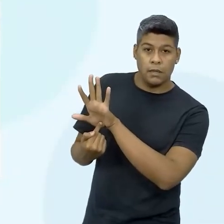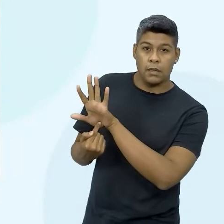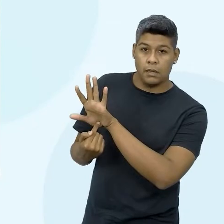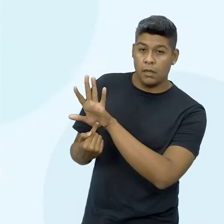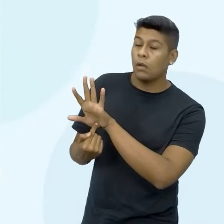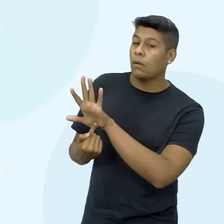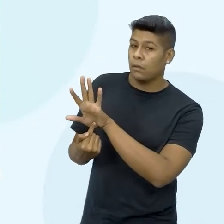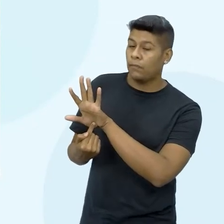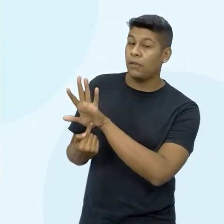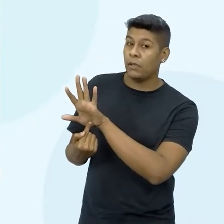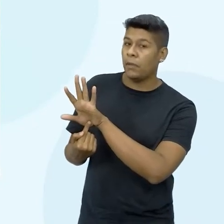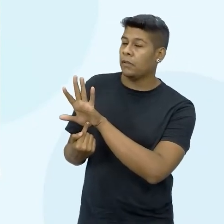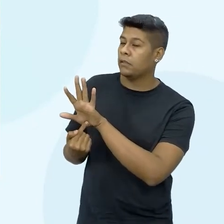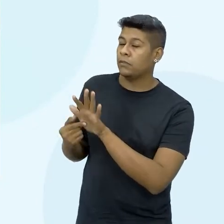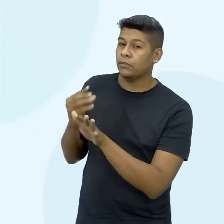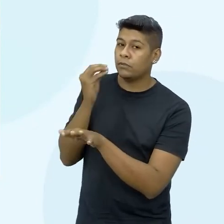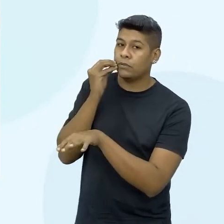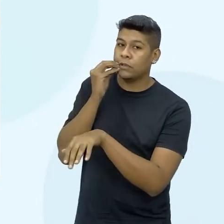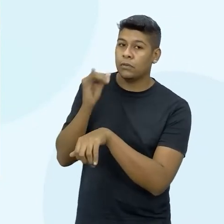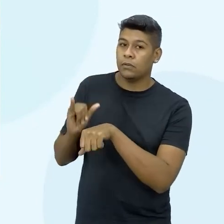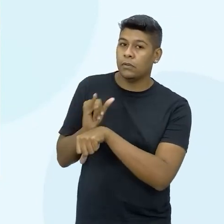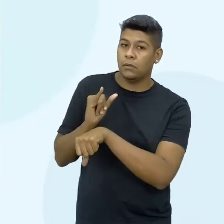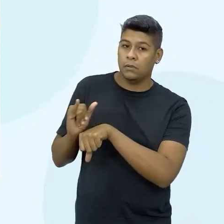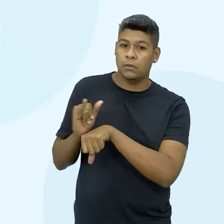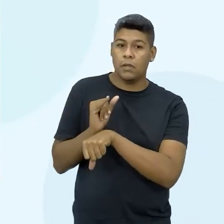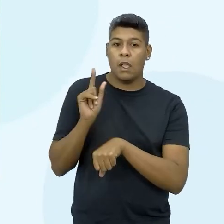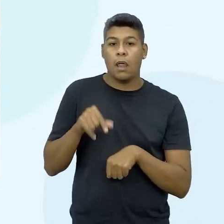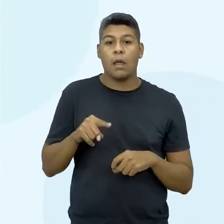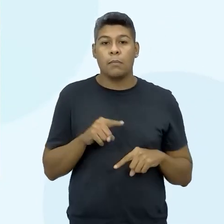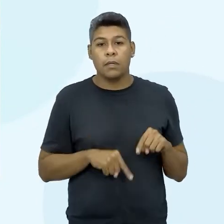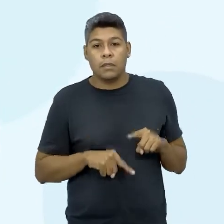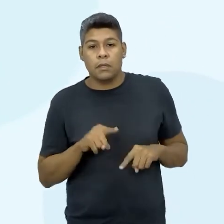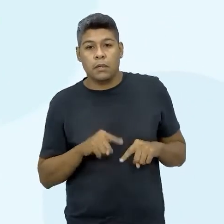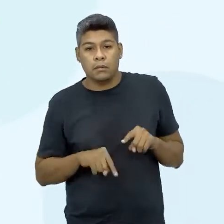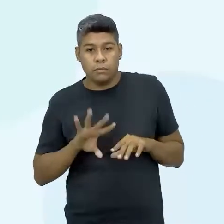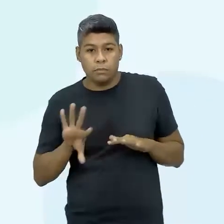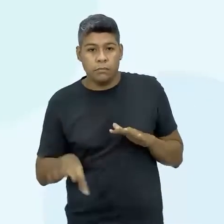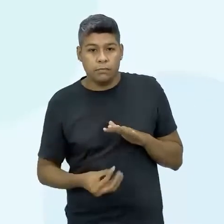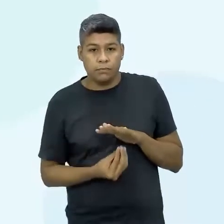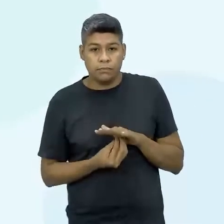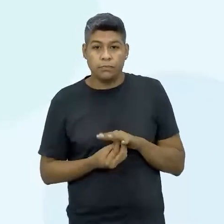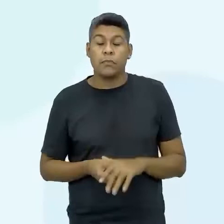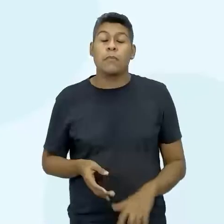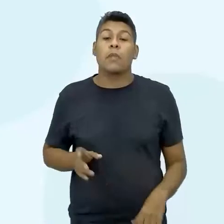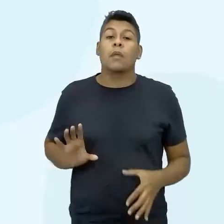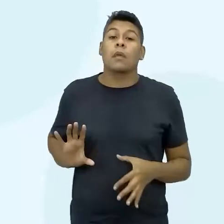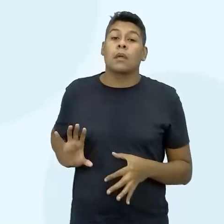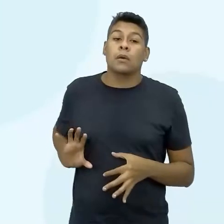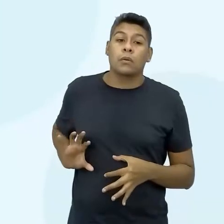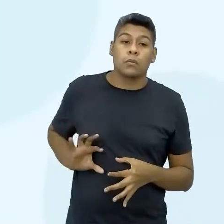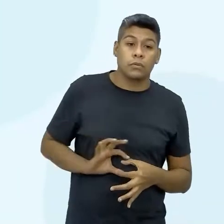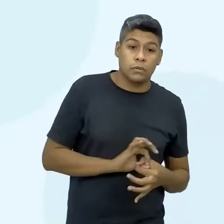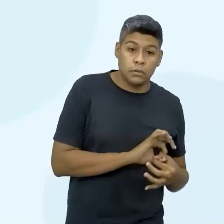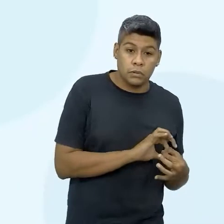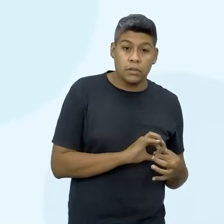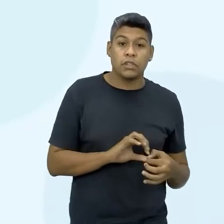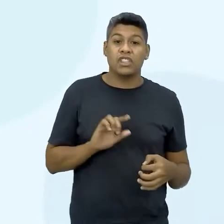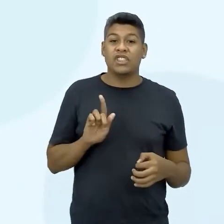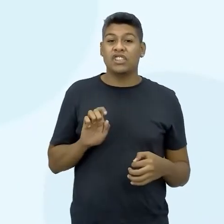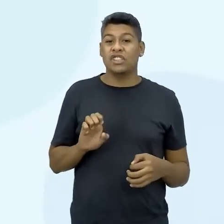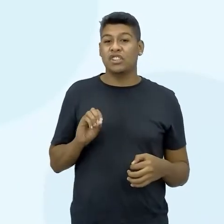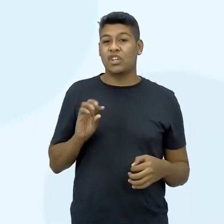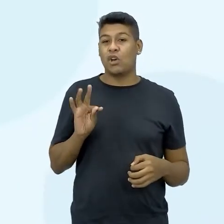voltar aí e analisar com mais cuidado, baixar esse material no repositório. Continuando, ó, geotérmicas no